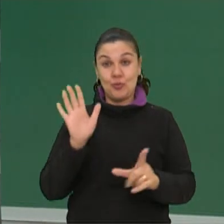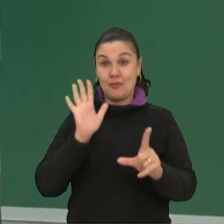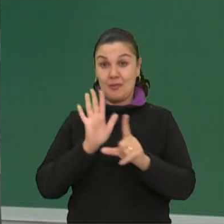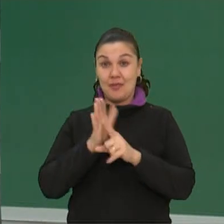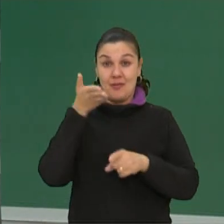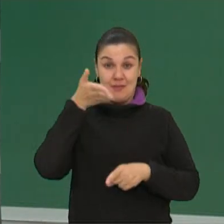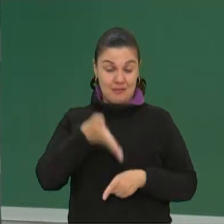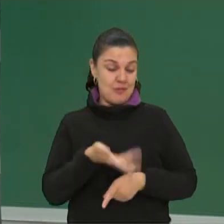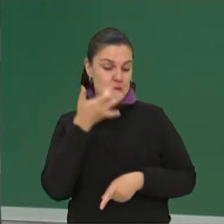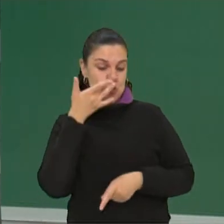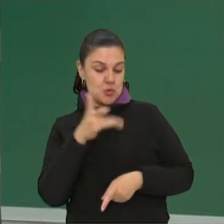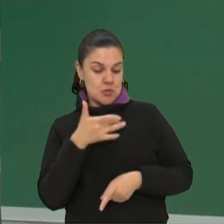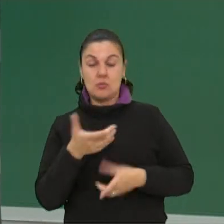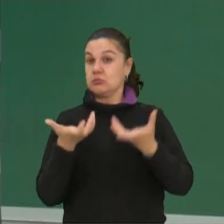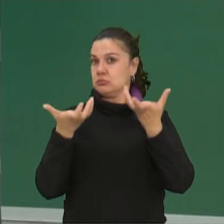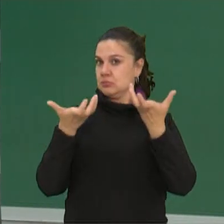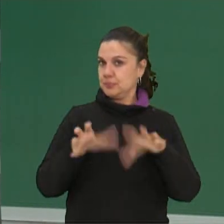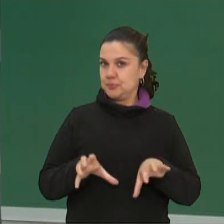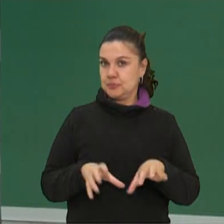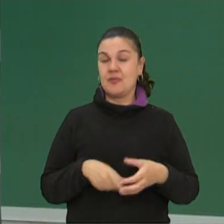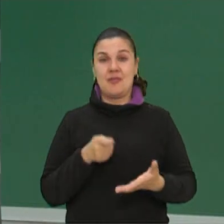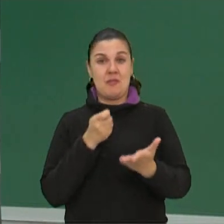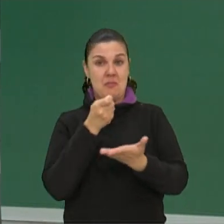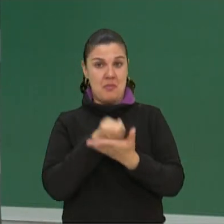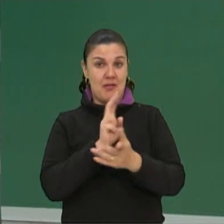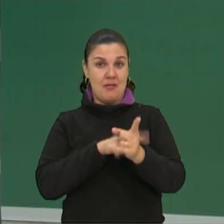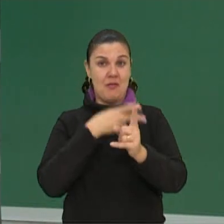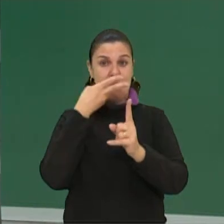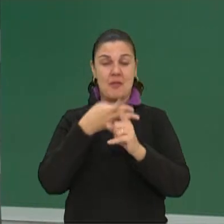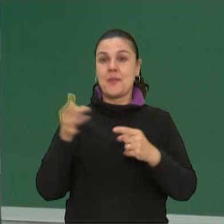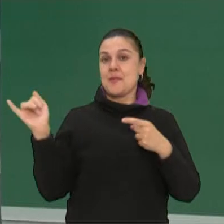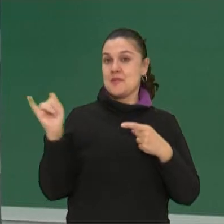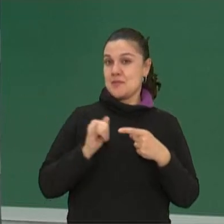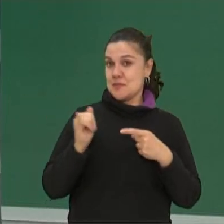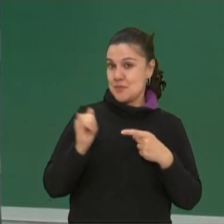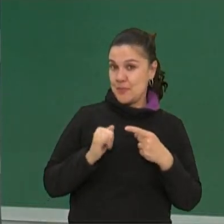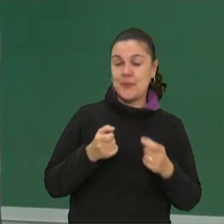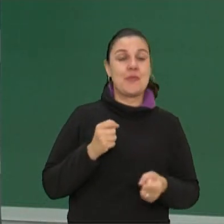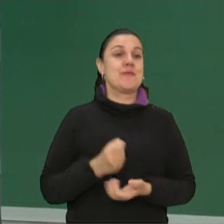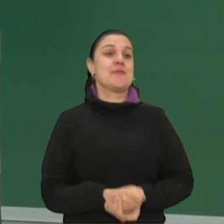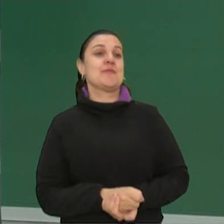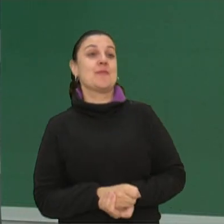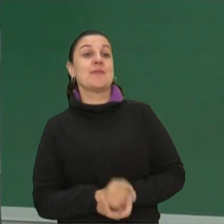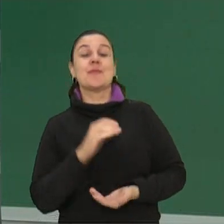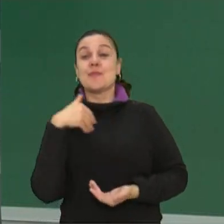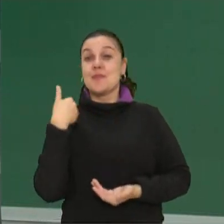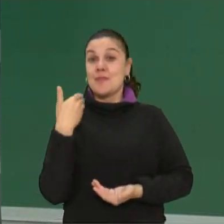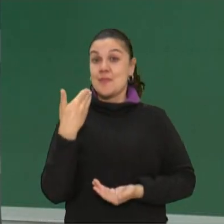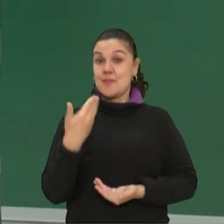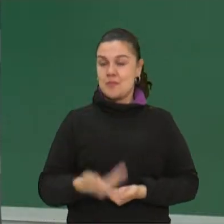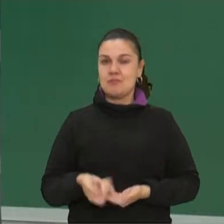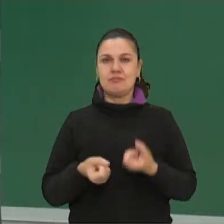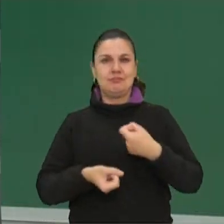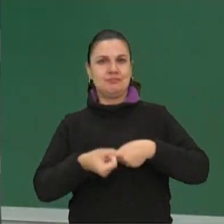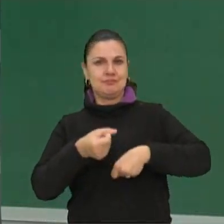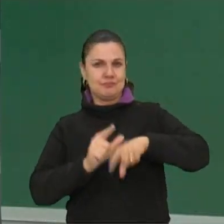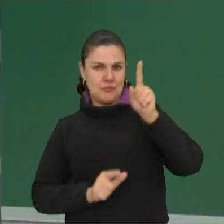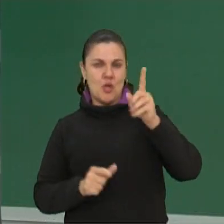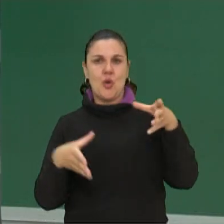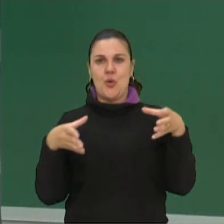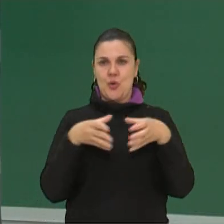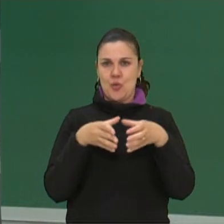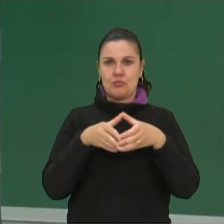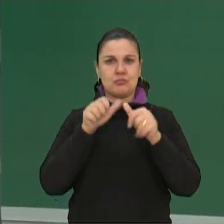legalizado esse ouro, os mineradores então deveriam pagar mais impostos ao governo. Essa revolta foi de